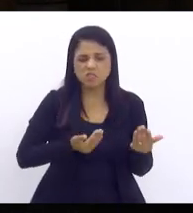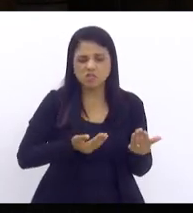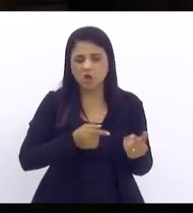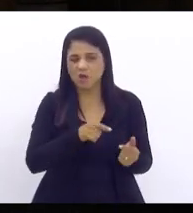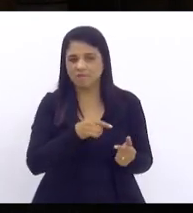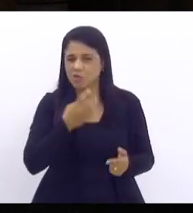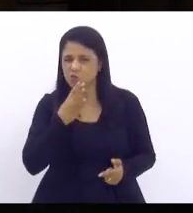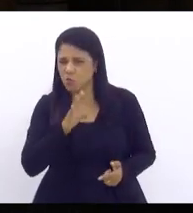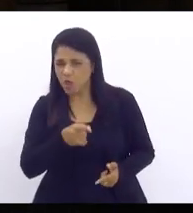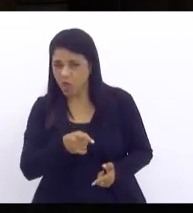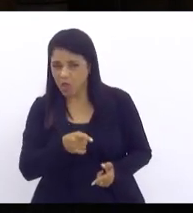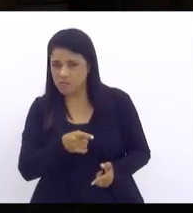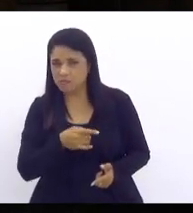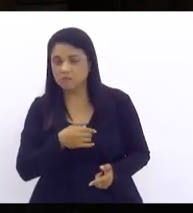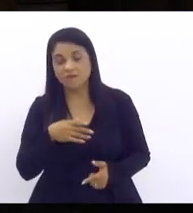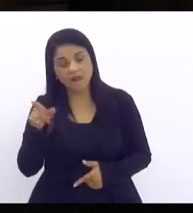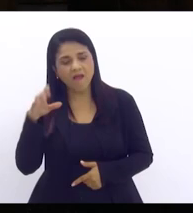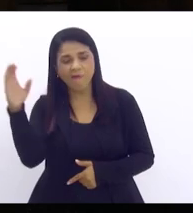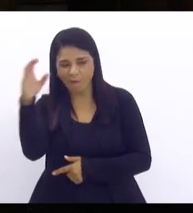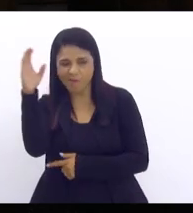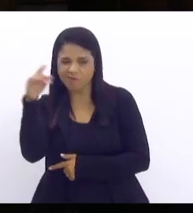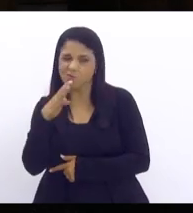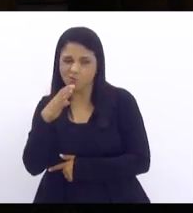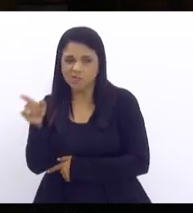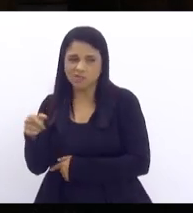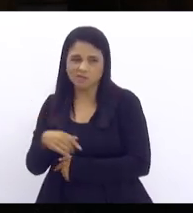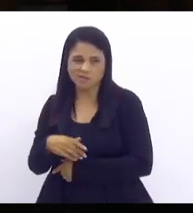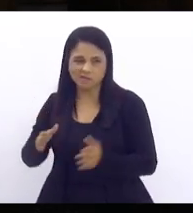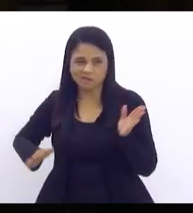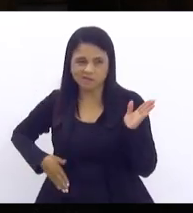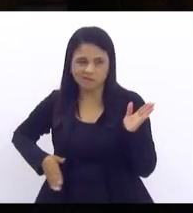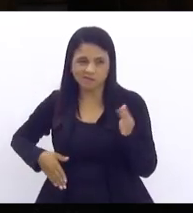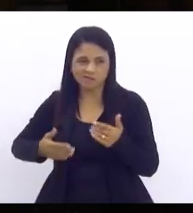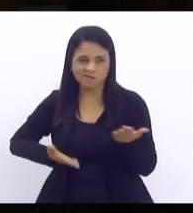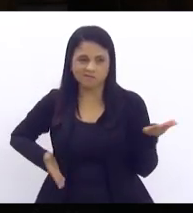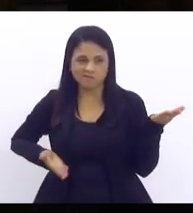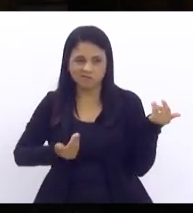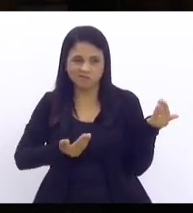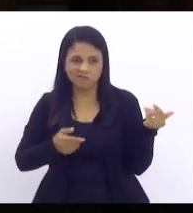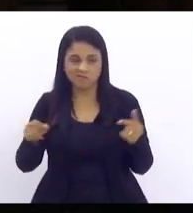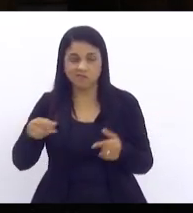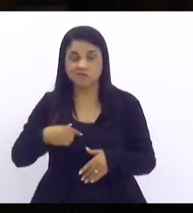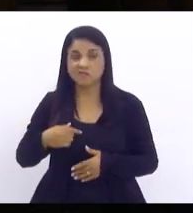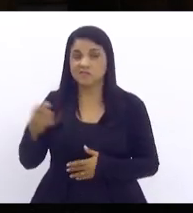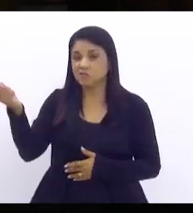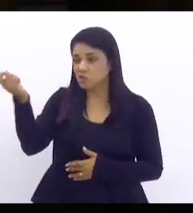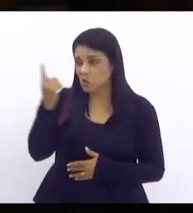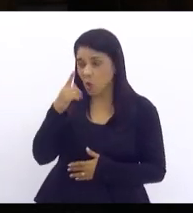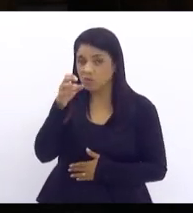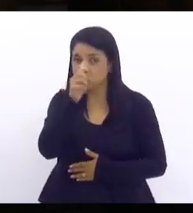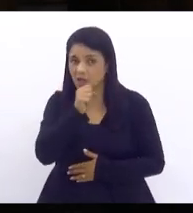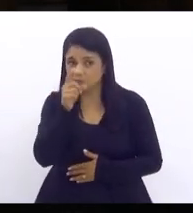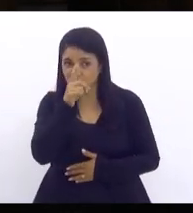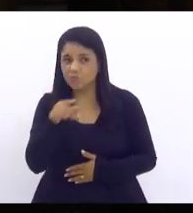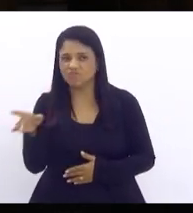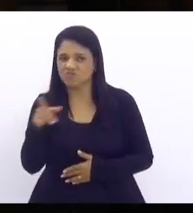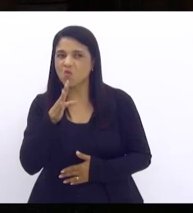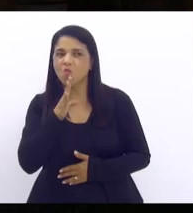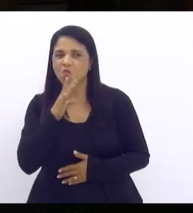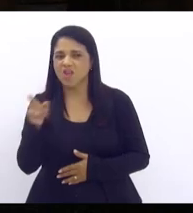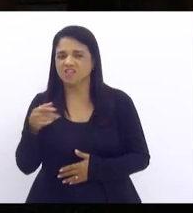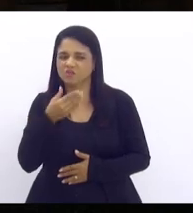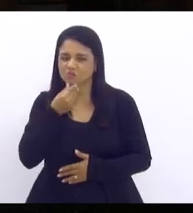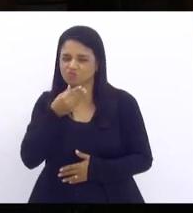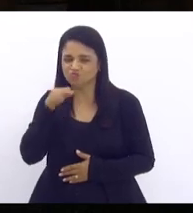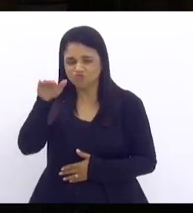não conhece, vai para Copacabana, vai para o dia que, final de semana que tiver sol, aí você vai conhecer esses